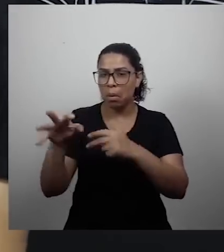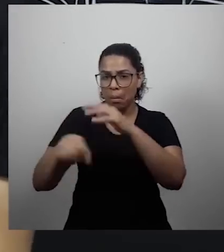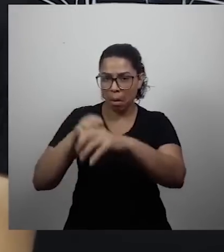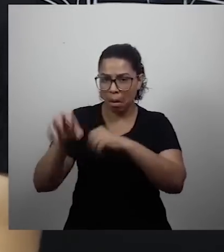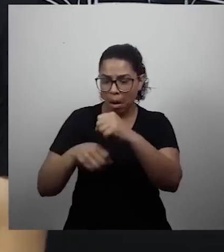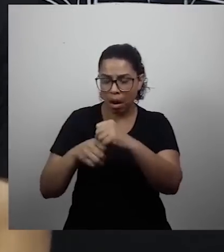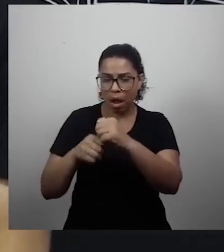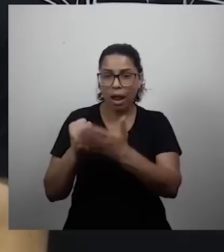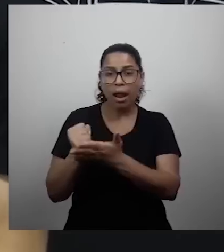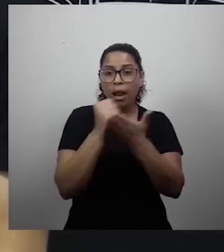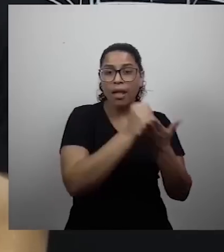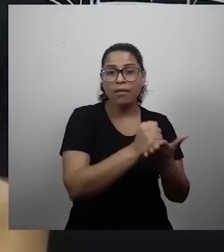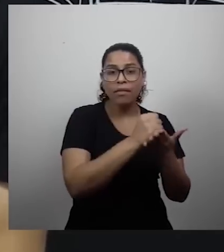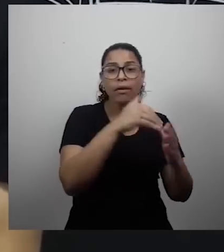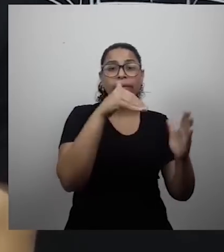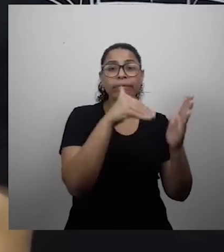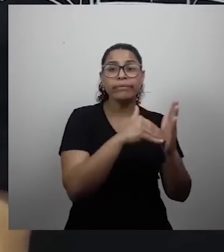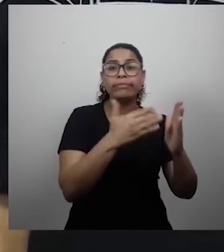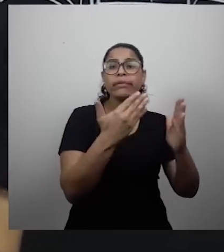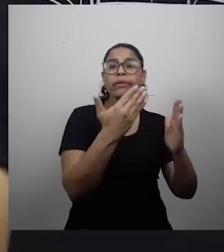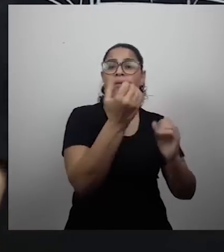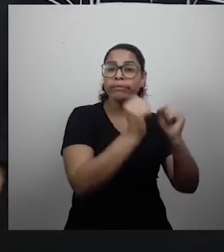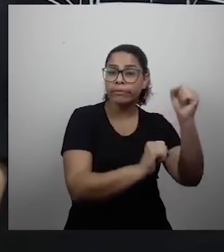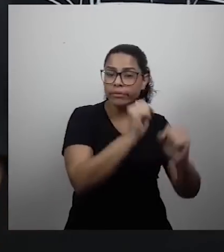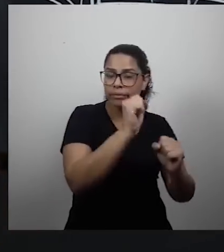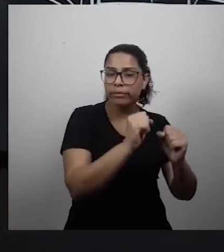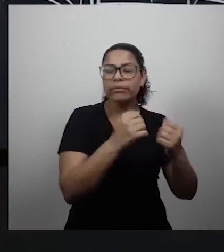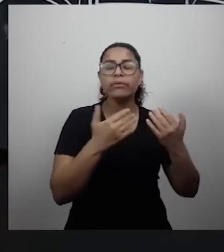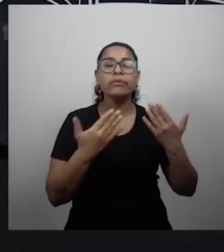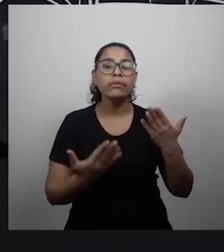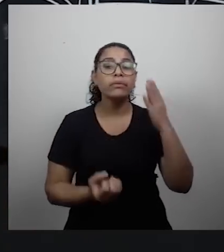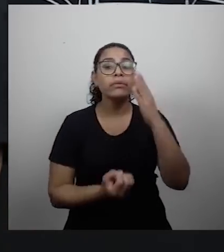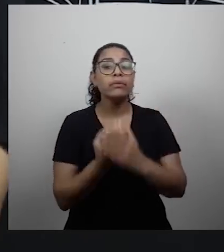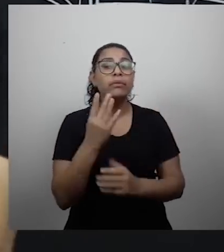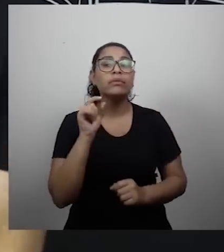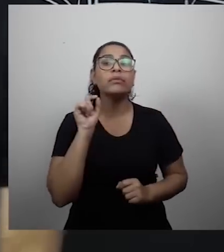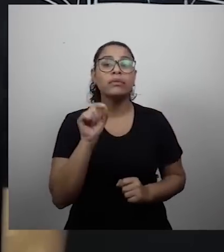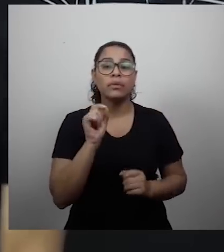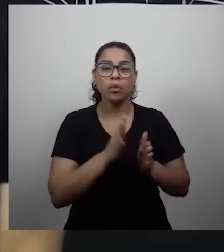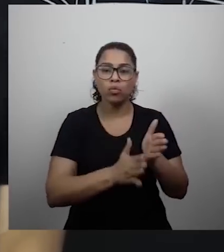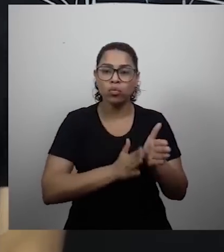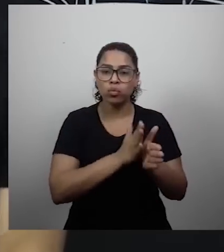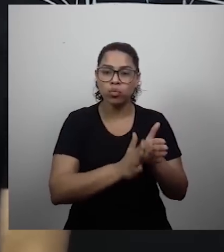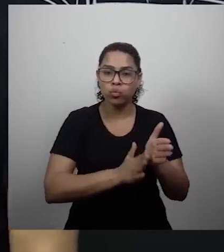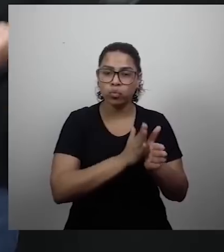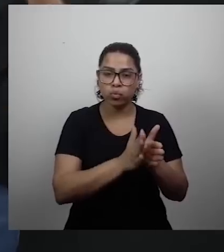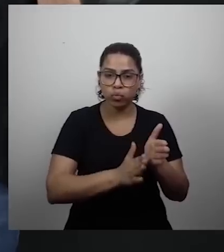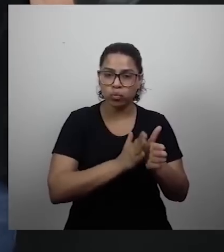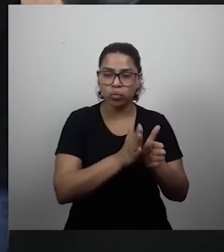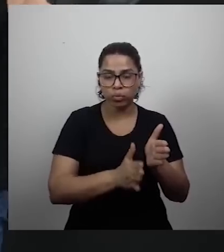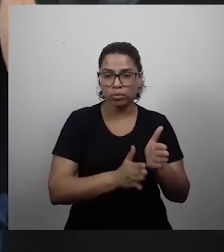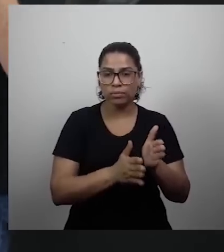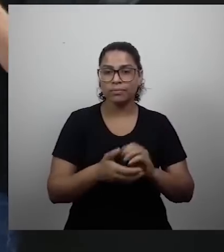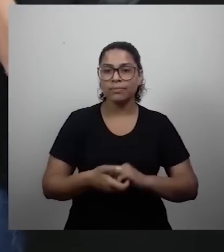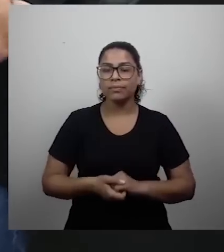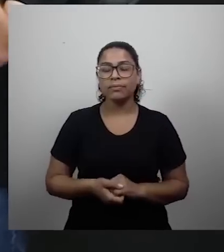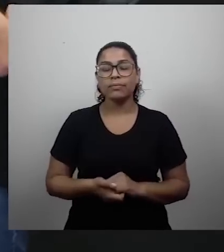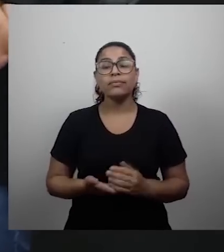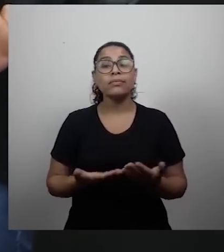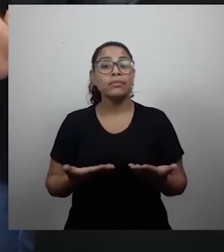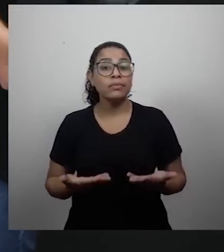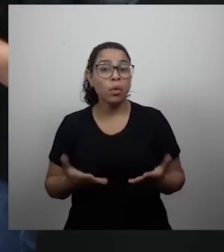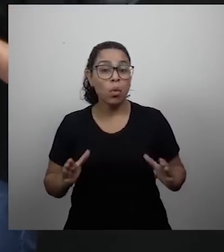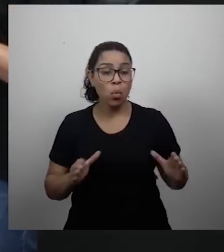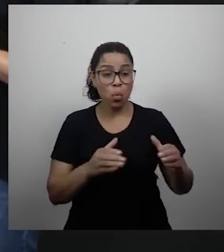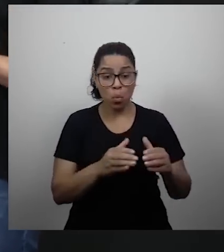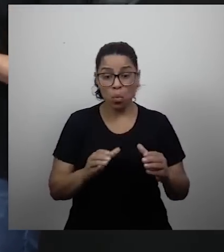no mundo nessa época como consequência da máquina a vapor aplicada aos transportes. Então veja o conjunto